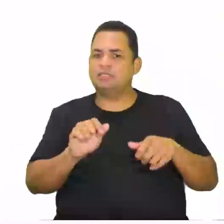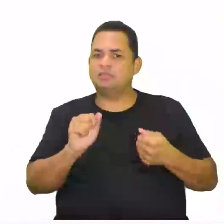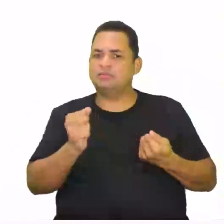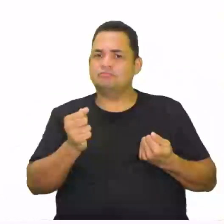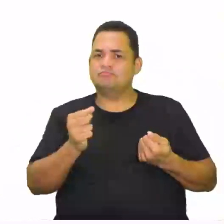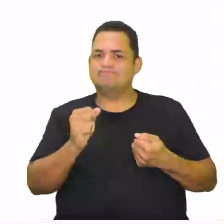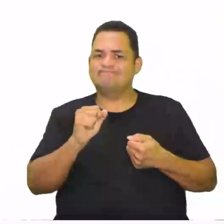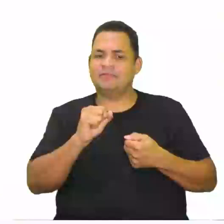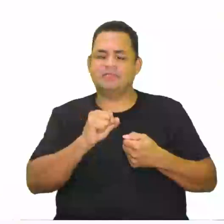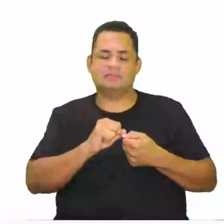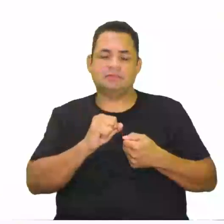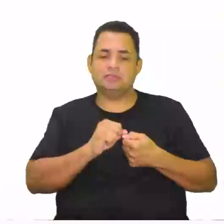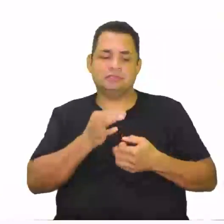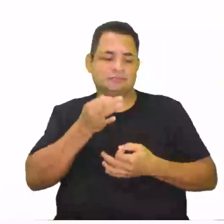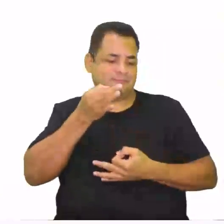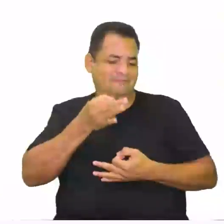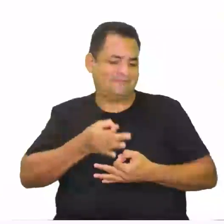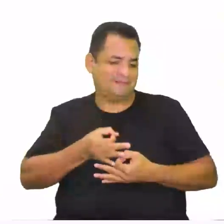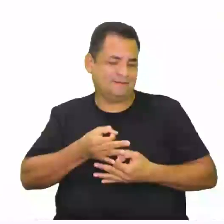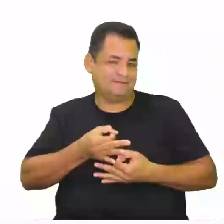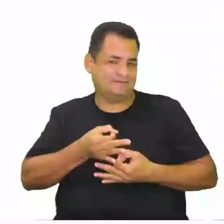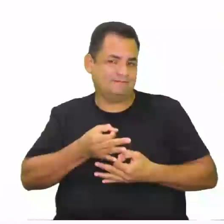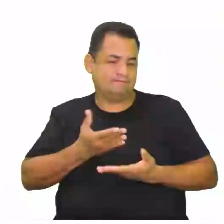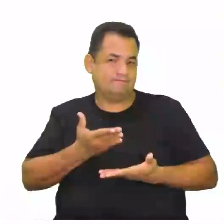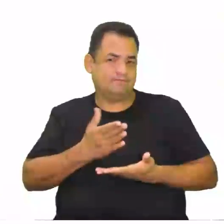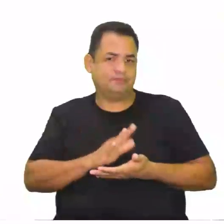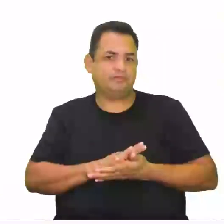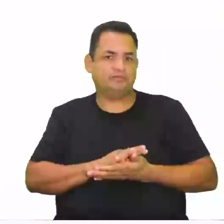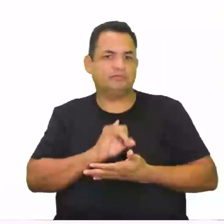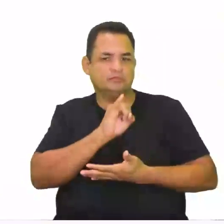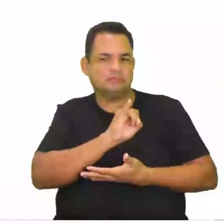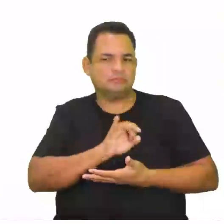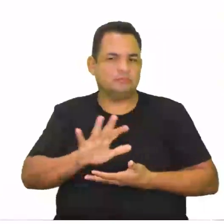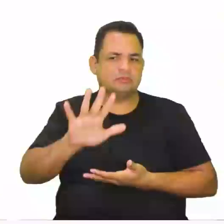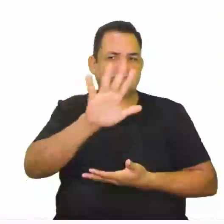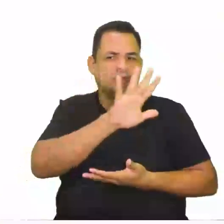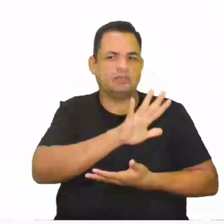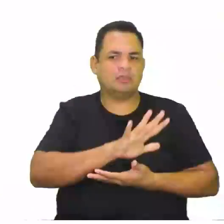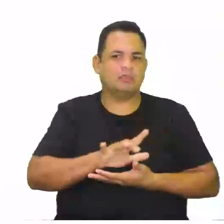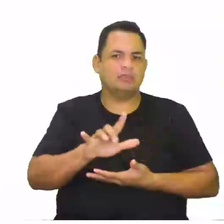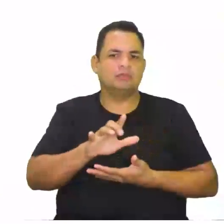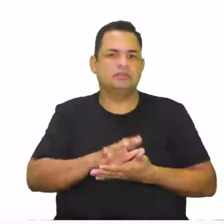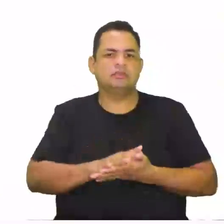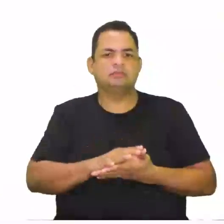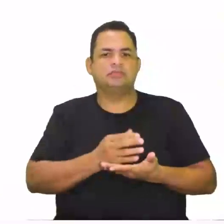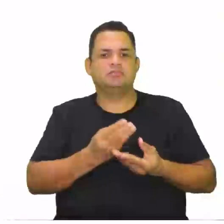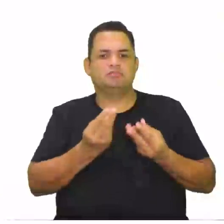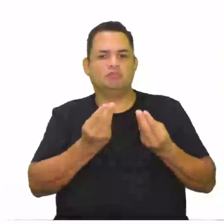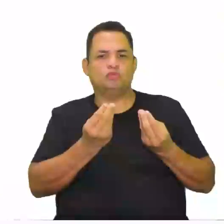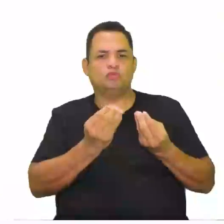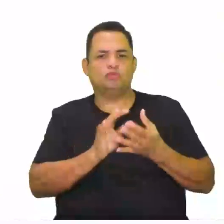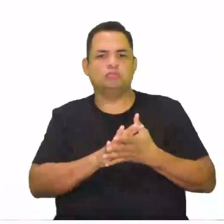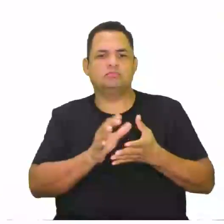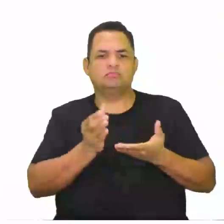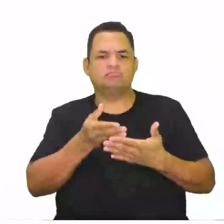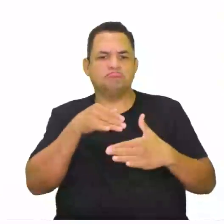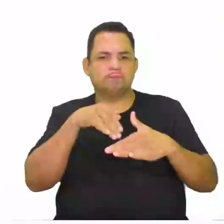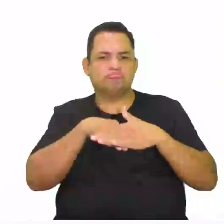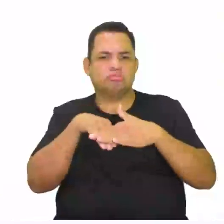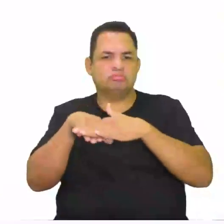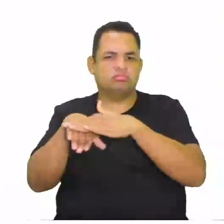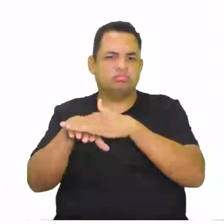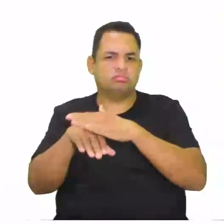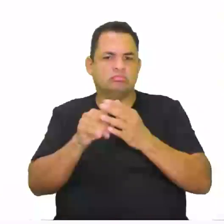faz adequadamente. Nessa imagem a gente vê bastante lixo